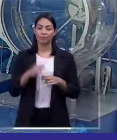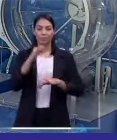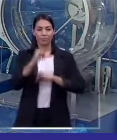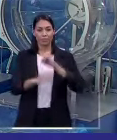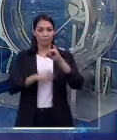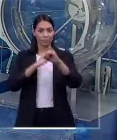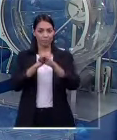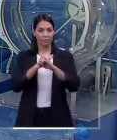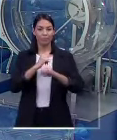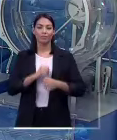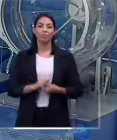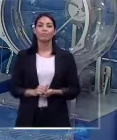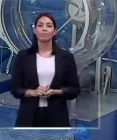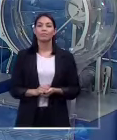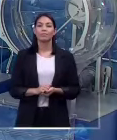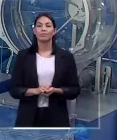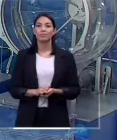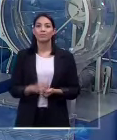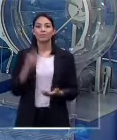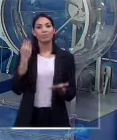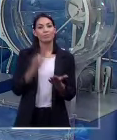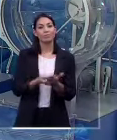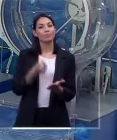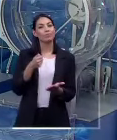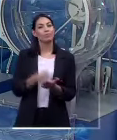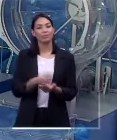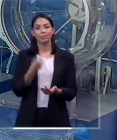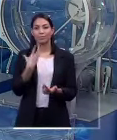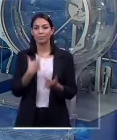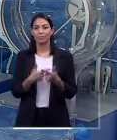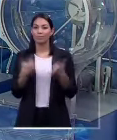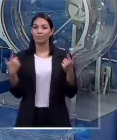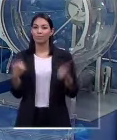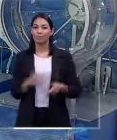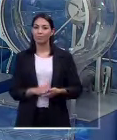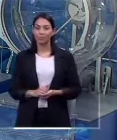loterias.caixa.gov.br. Acredite, aposte e boa sorte!